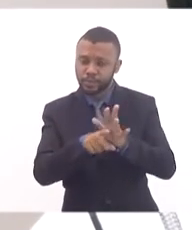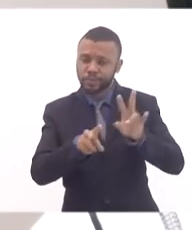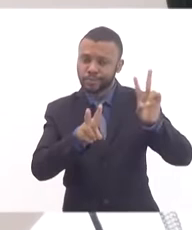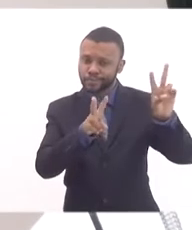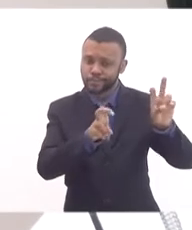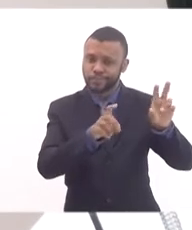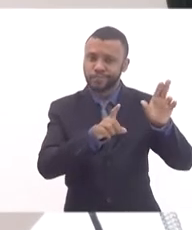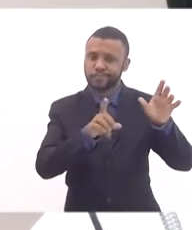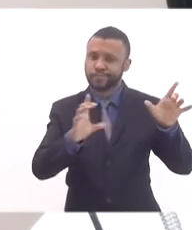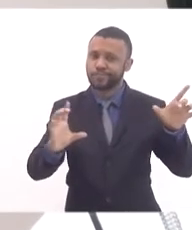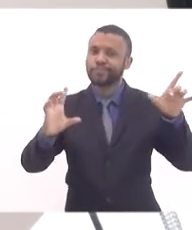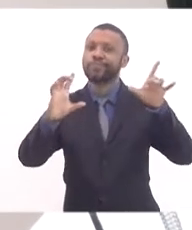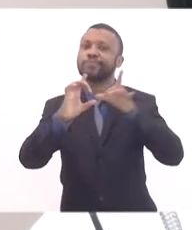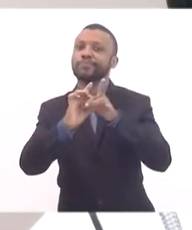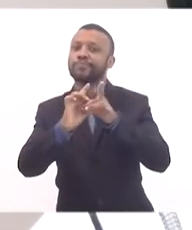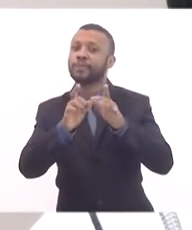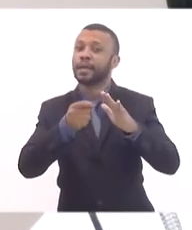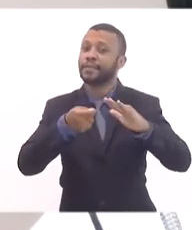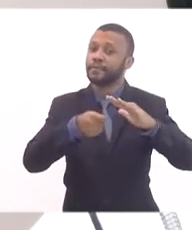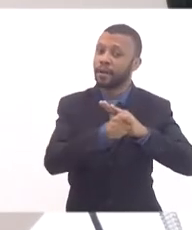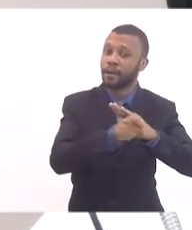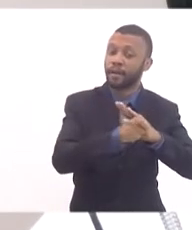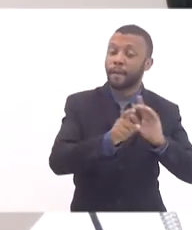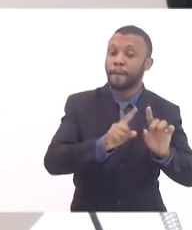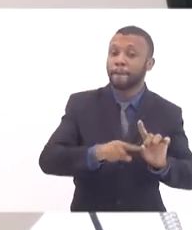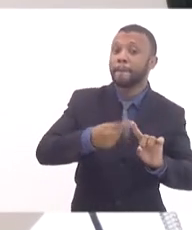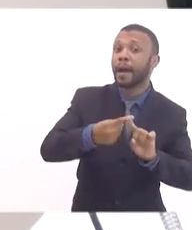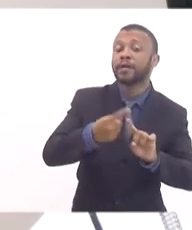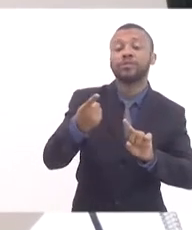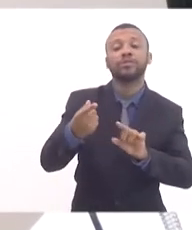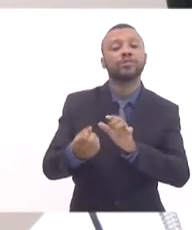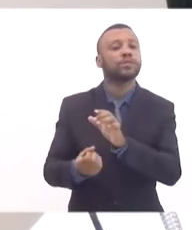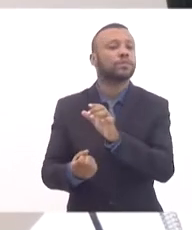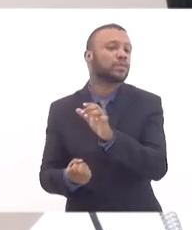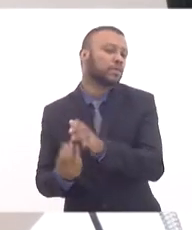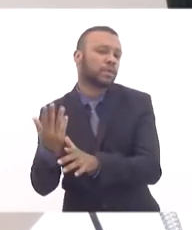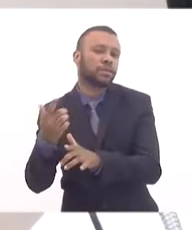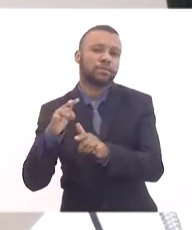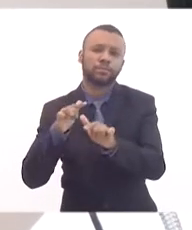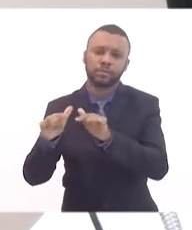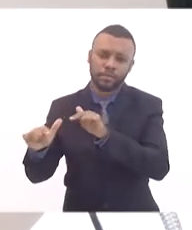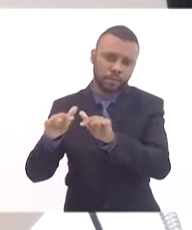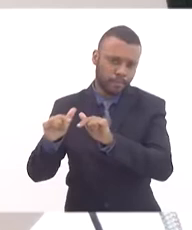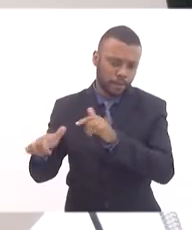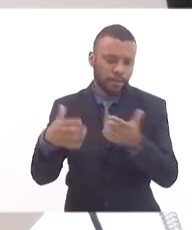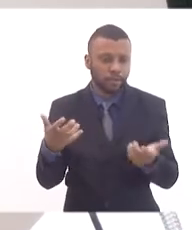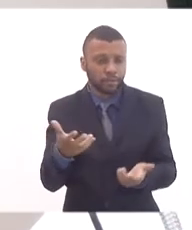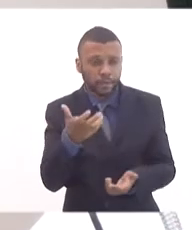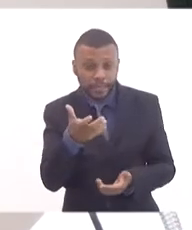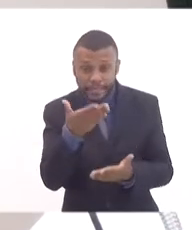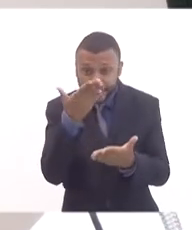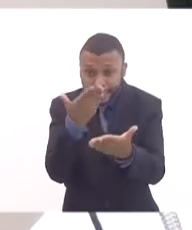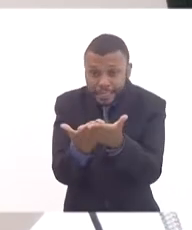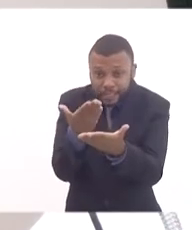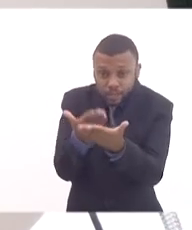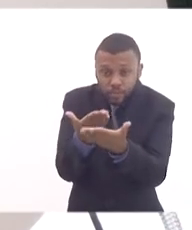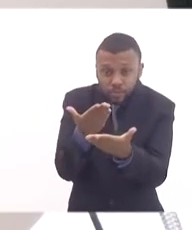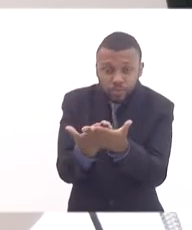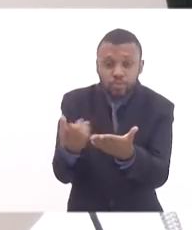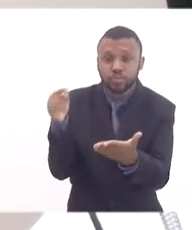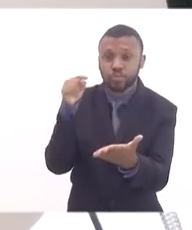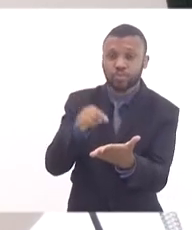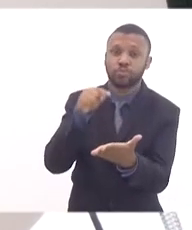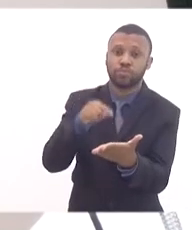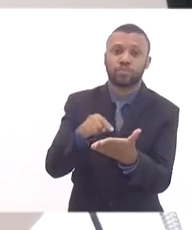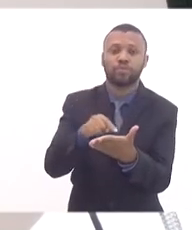investimento e geração de emprego porque eu gostaria de Este estudo a